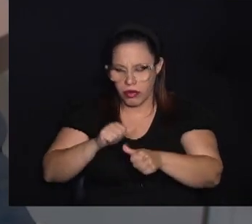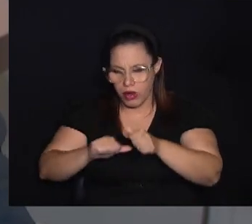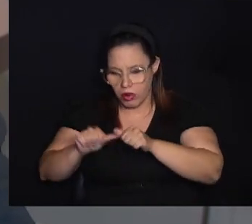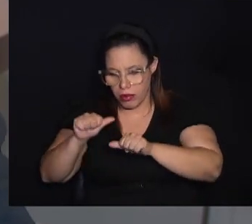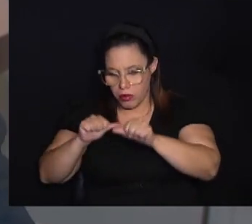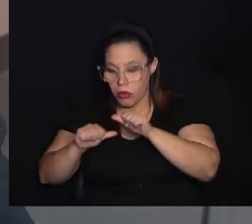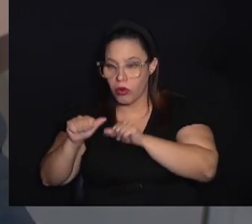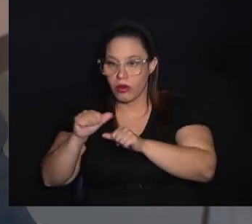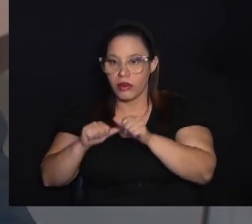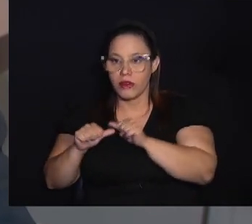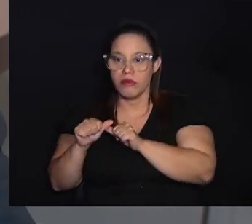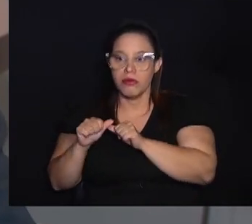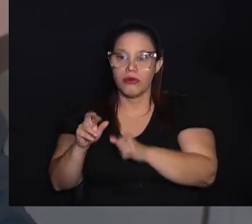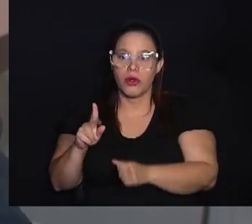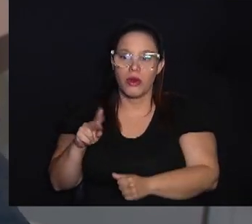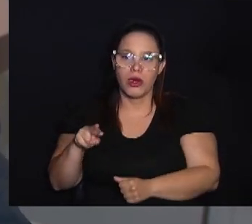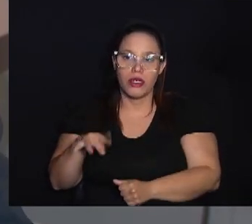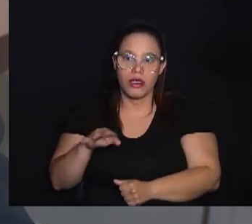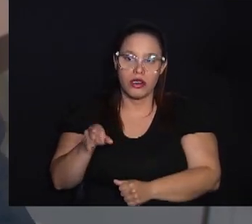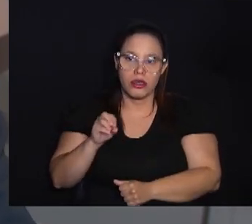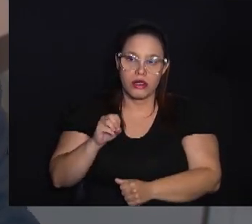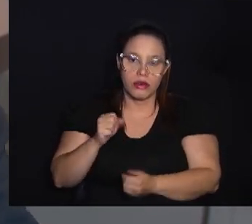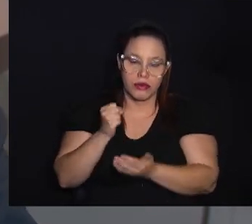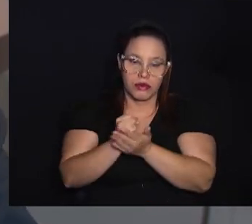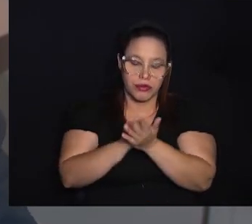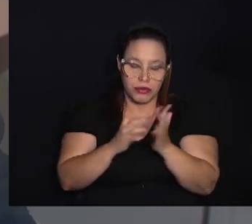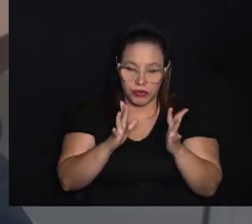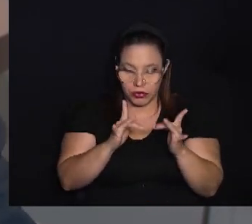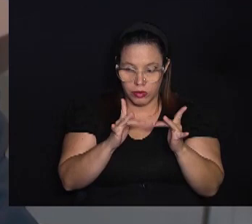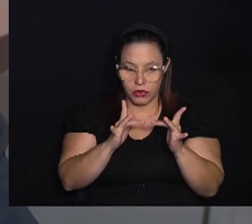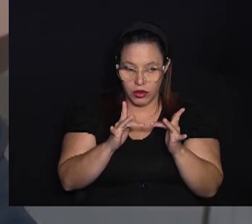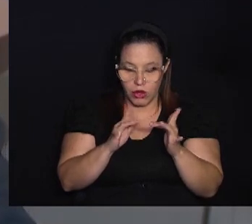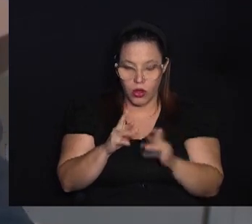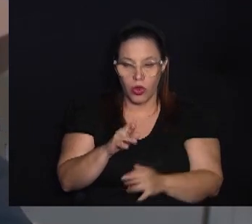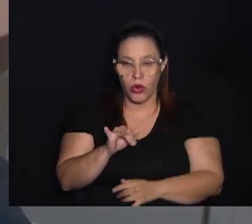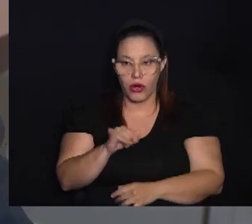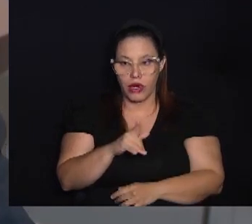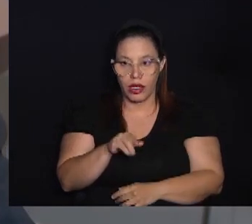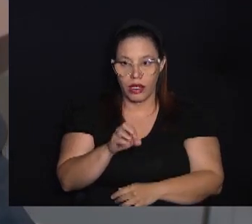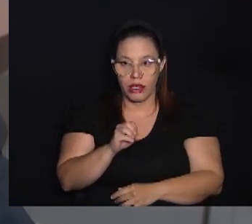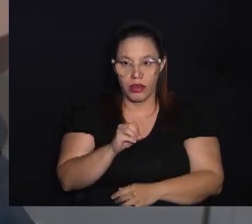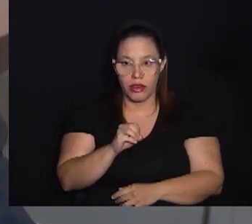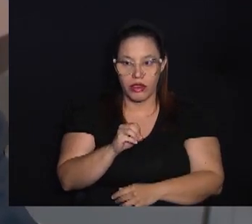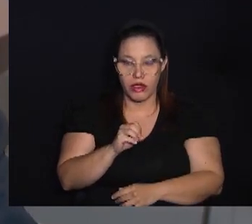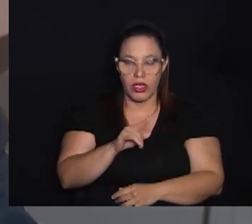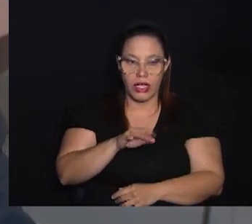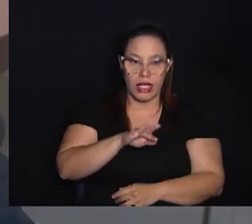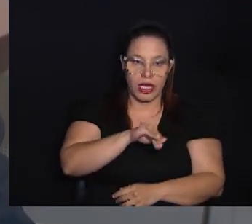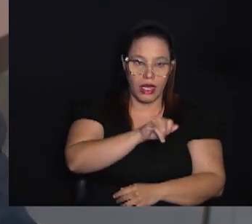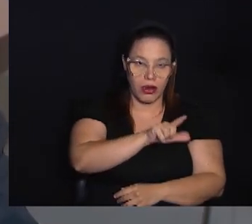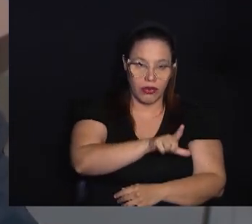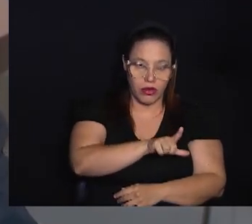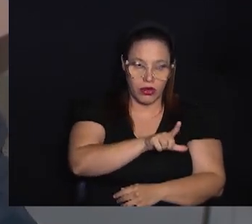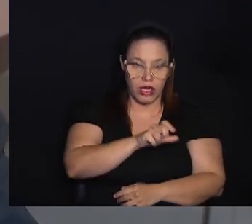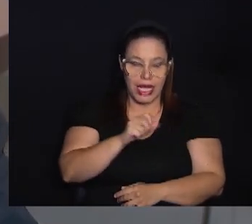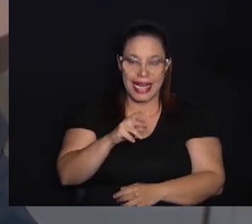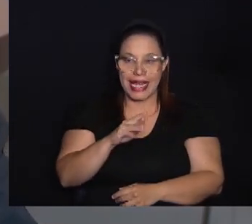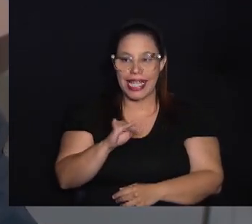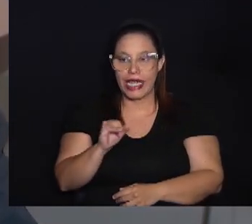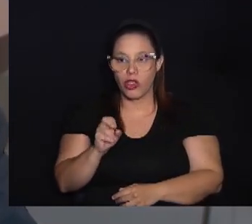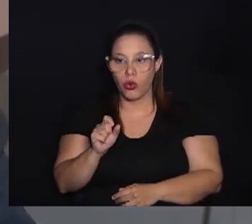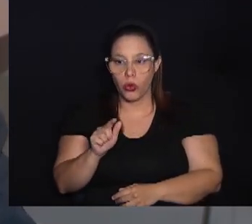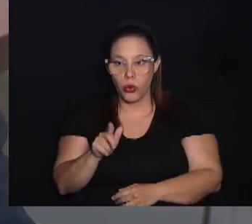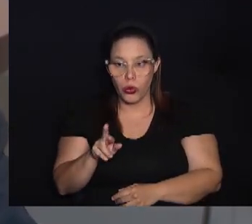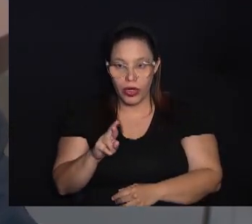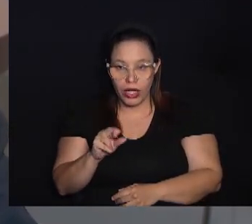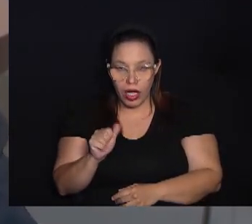transformem essa união, esse namoro, numa união estável por meio de uma escritura pública, né? Então fazem a escritura pública dizendo